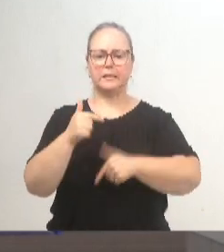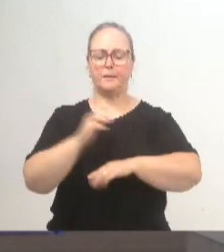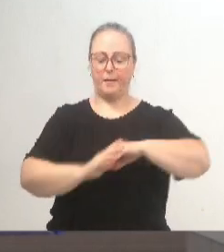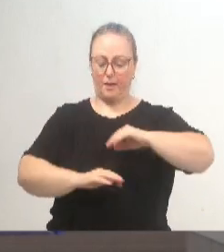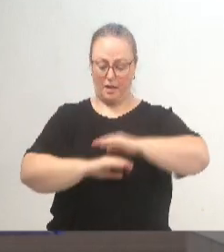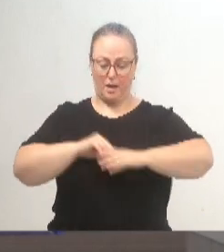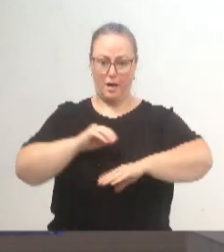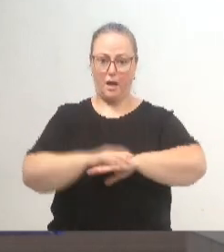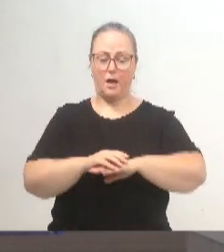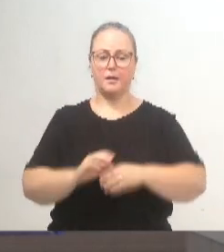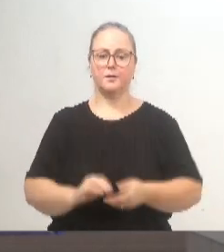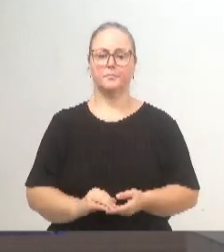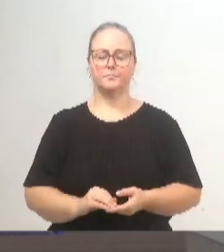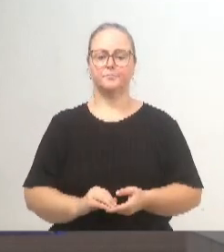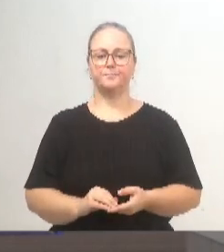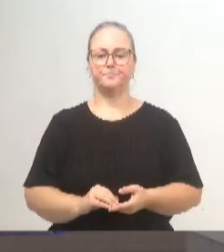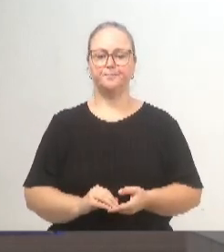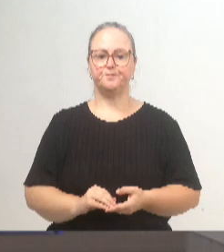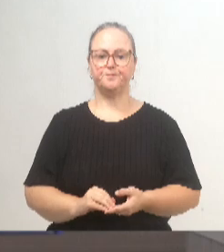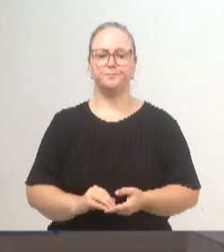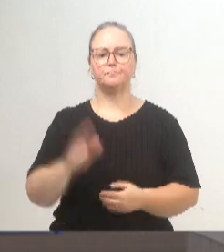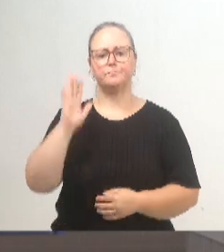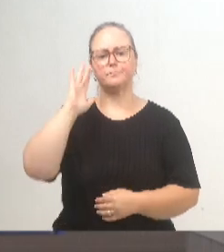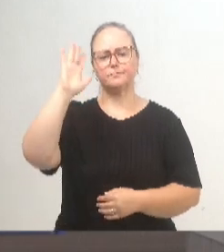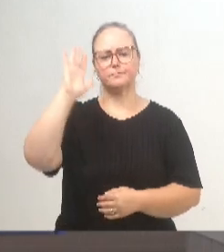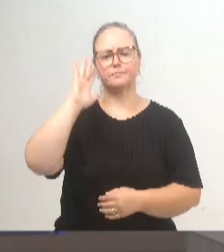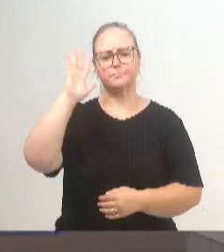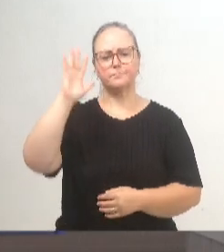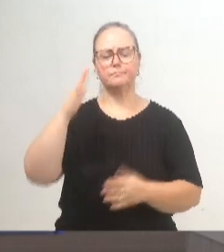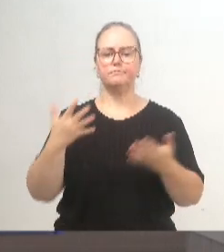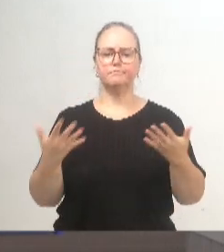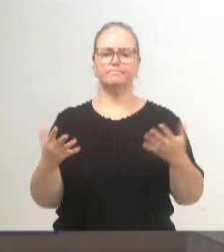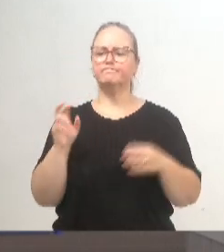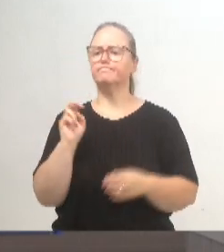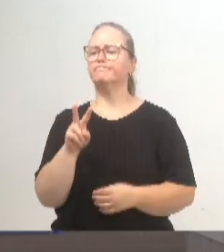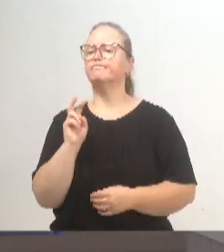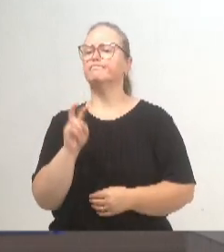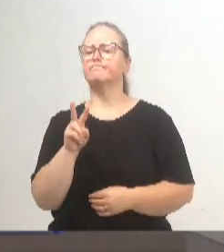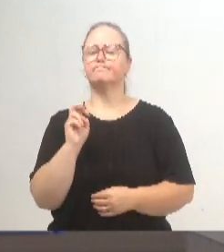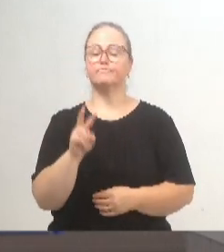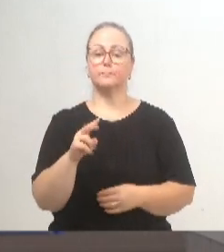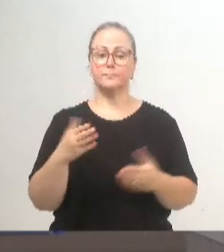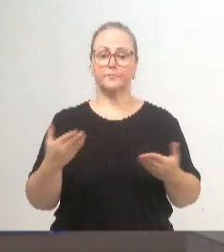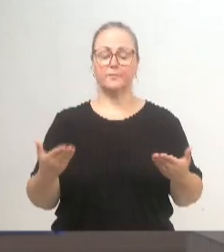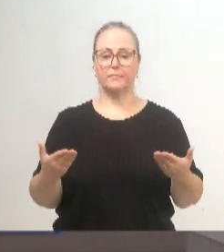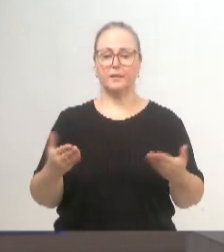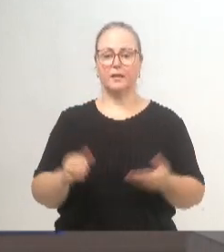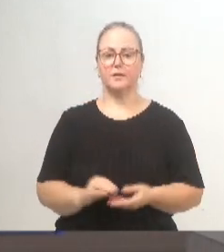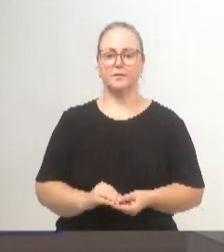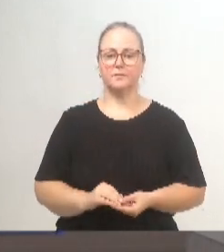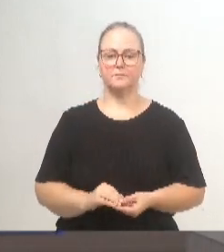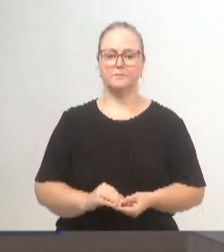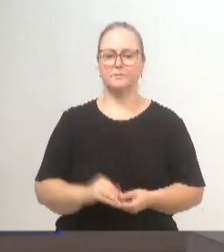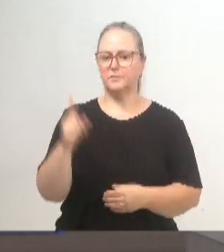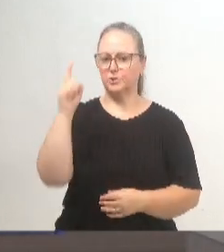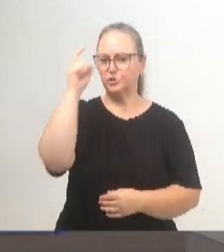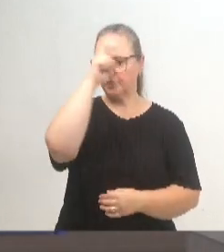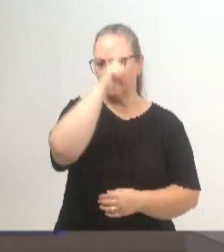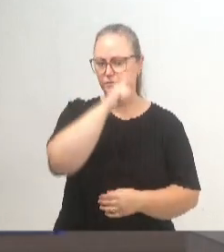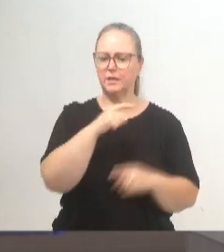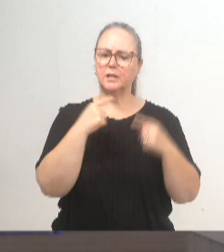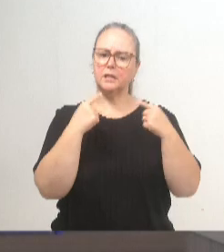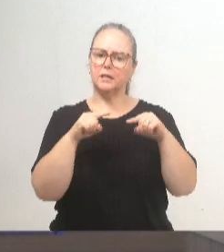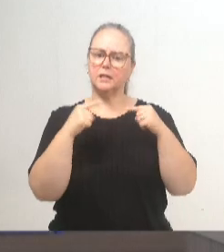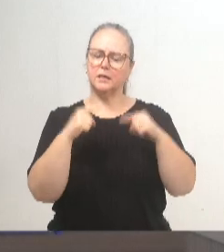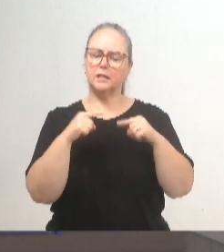desafio. E aí, fazendo algumas reflexões, a gente olhando a nossa cidade, as pessoas, fica difícil você reclamar quando não